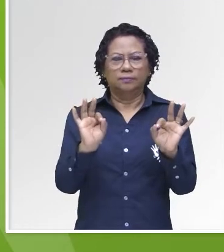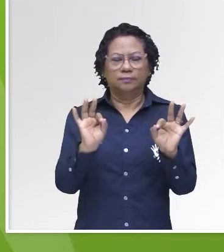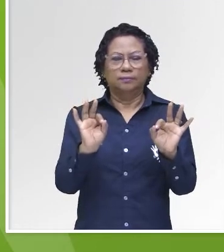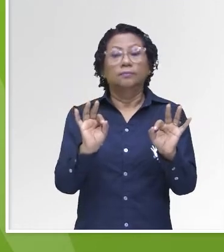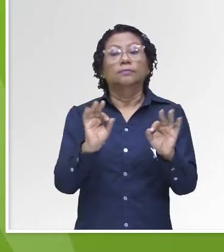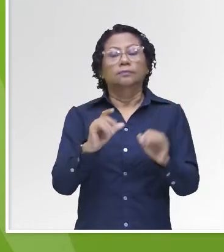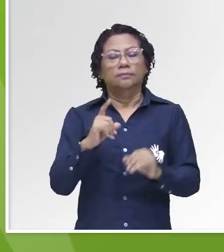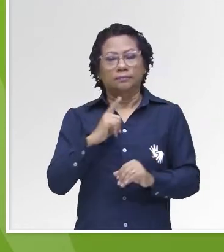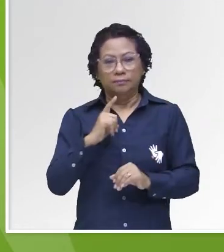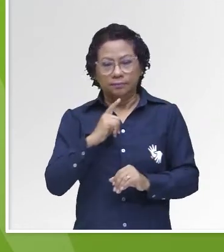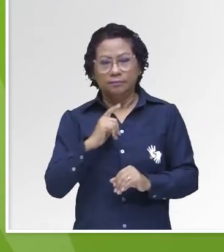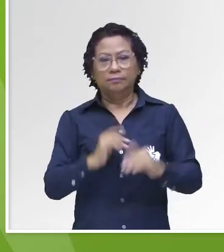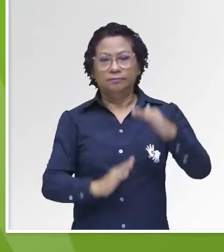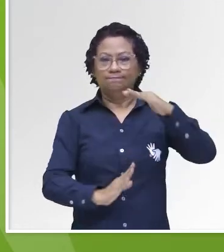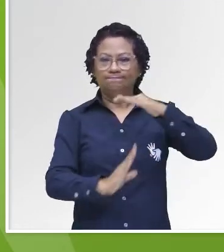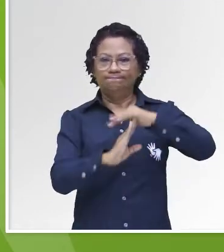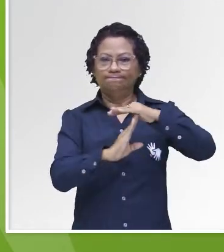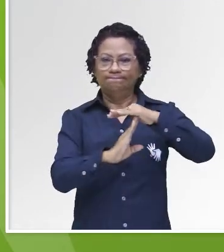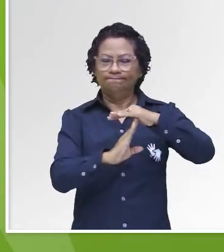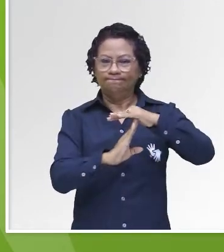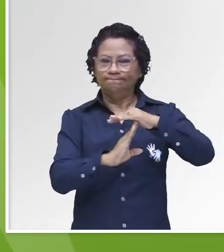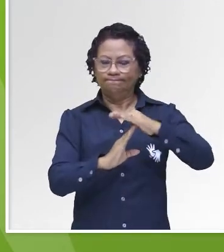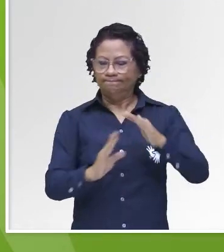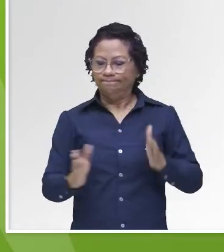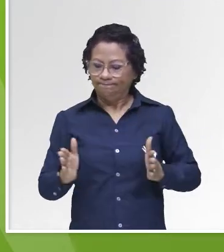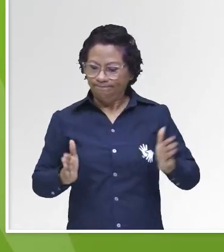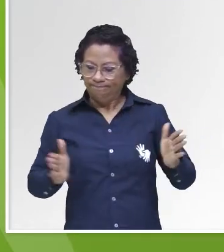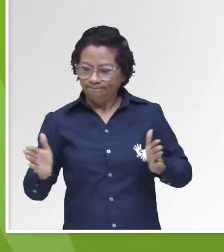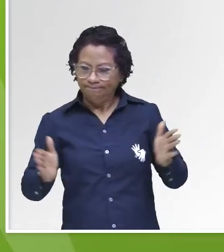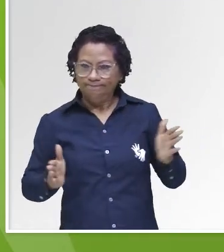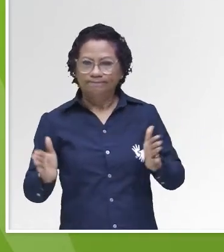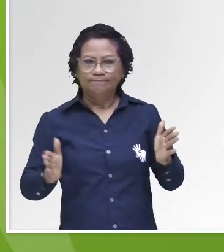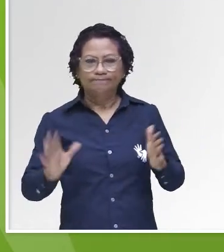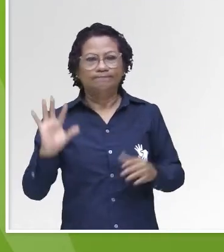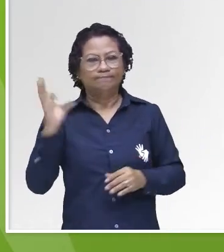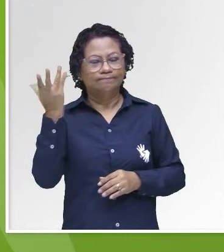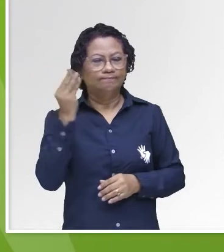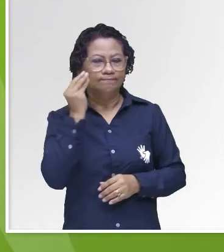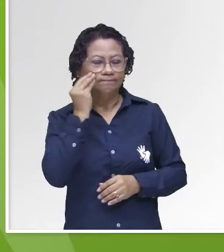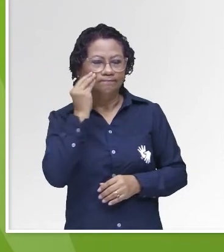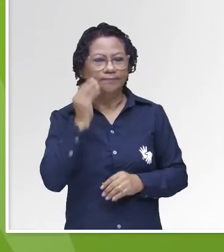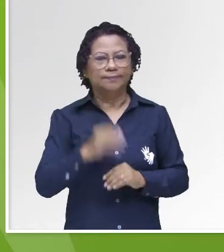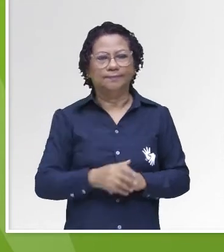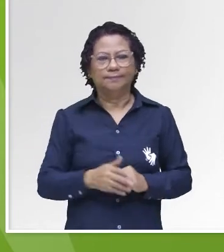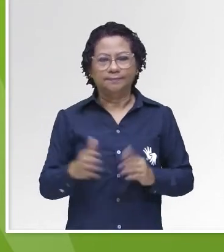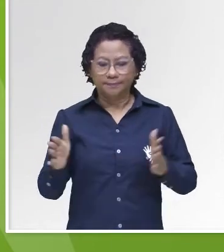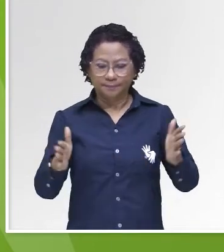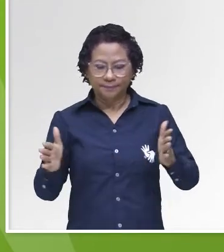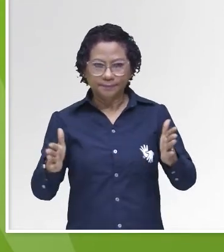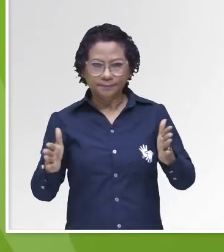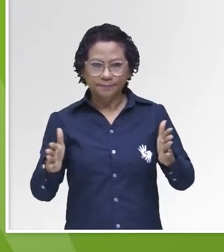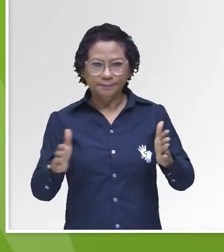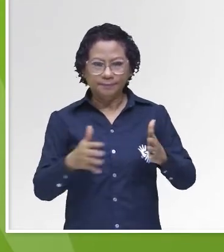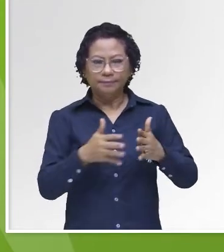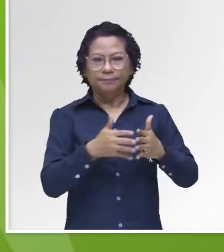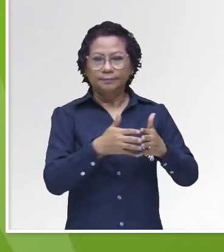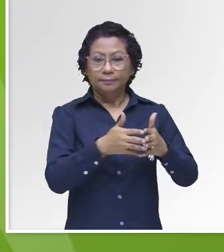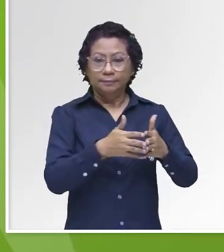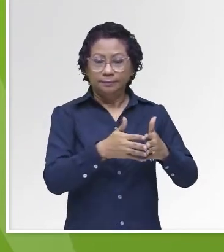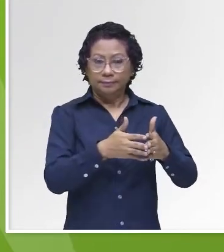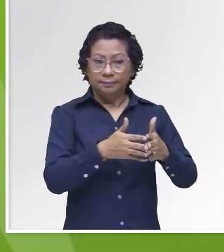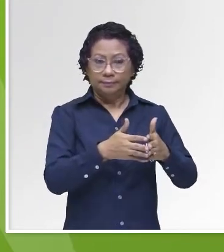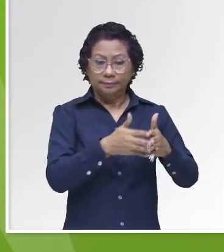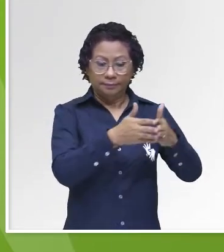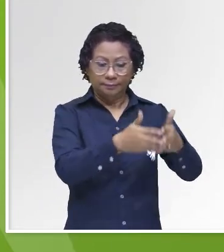de tempo. Eita, professor, vamos analisar isso daí. Veja só, eu tenho aqui uma canoa atravessando o